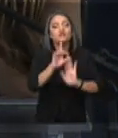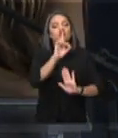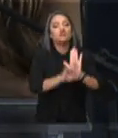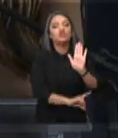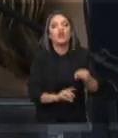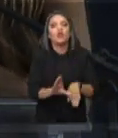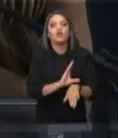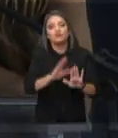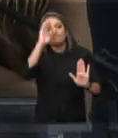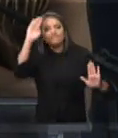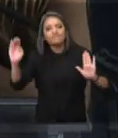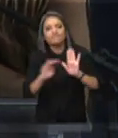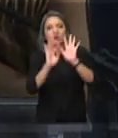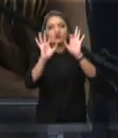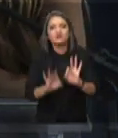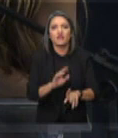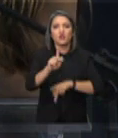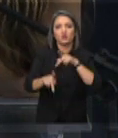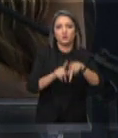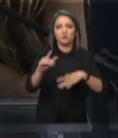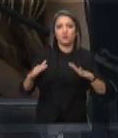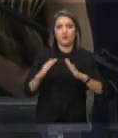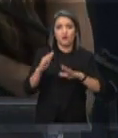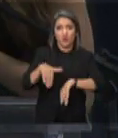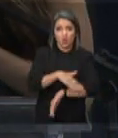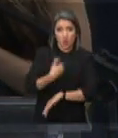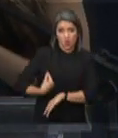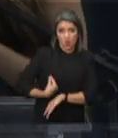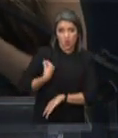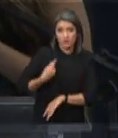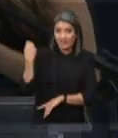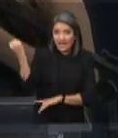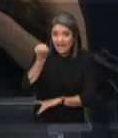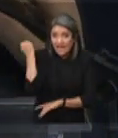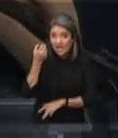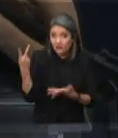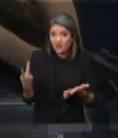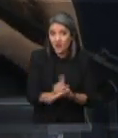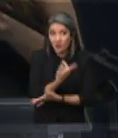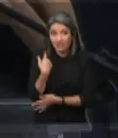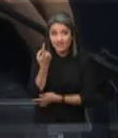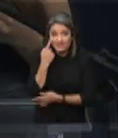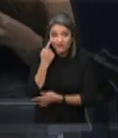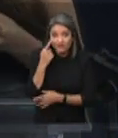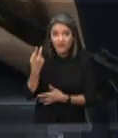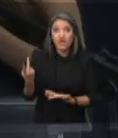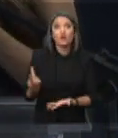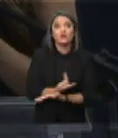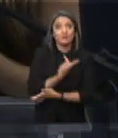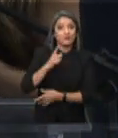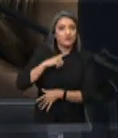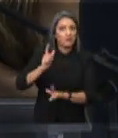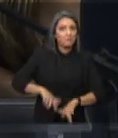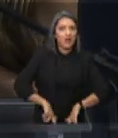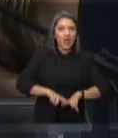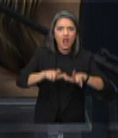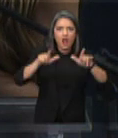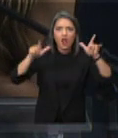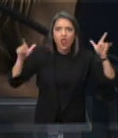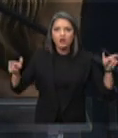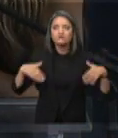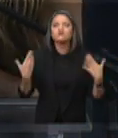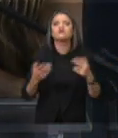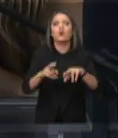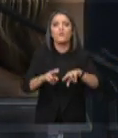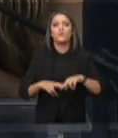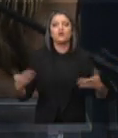constitucionais a população em situação de rua é grave o que nós estamos vendo Nós estamos vendo este aumento crescente e por isso estamos aqui